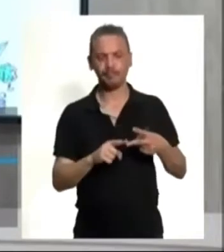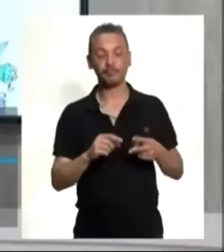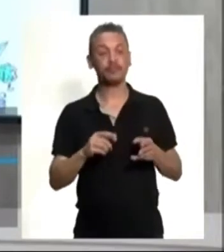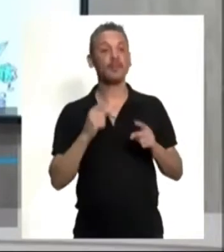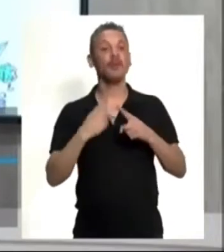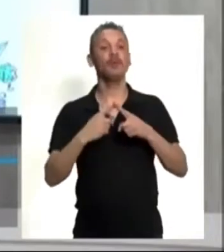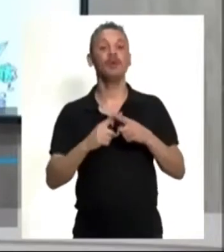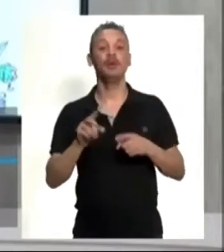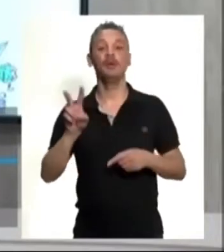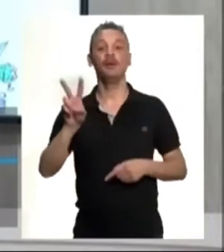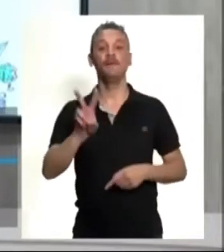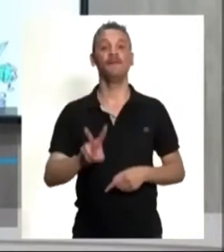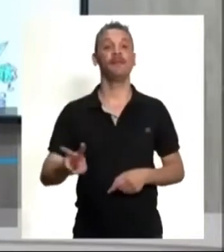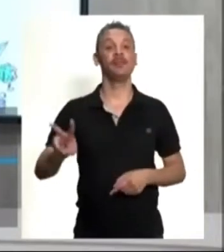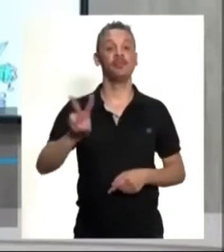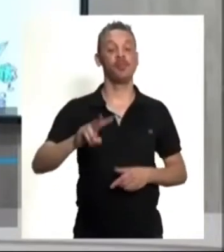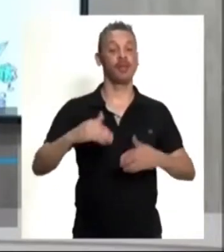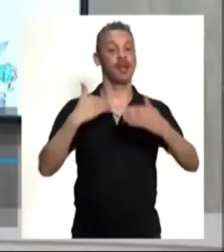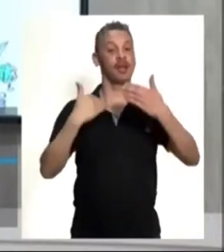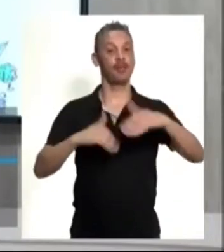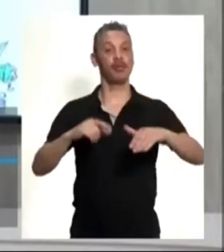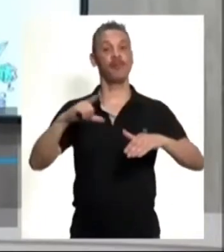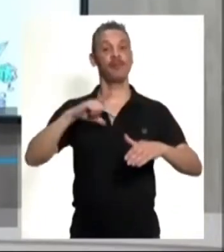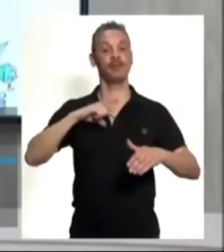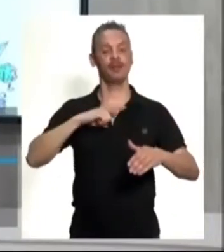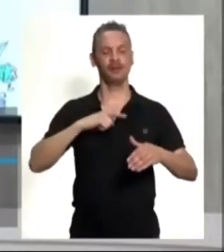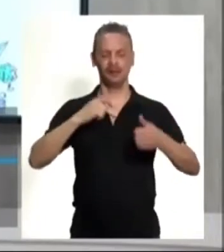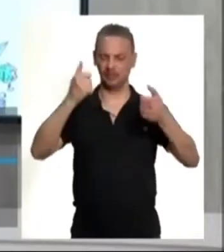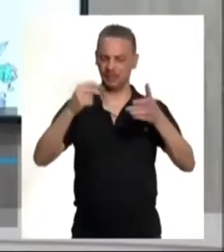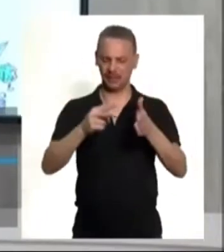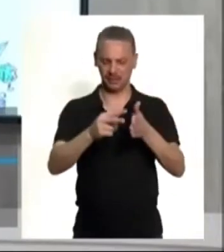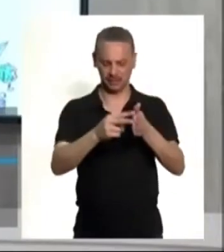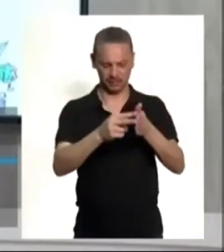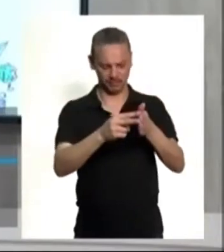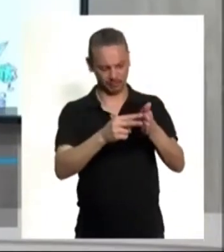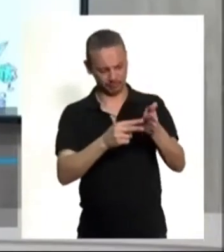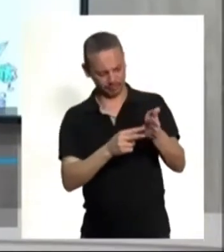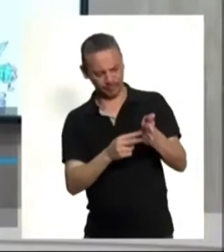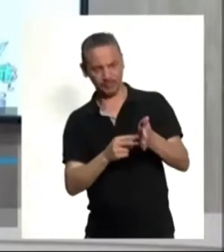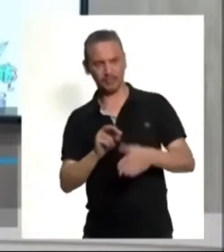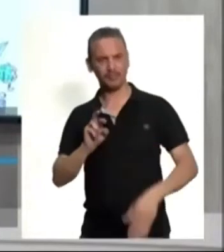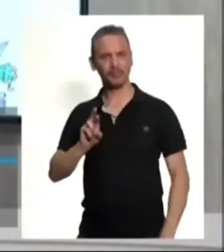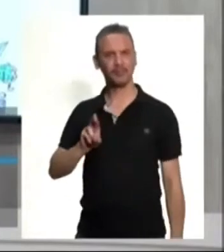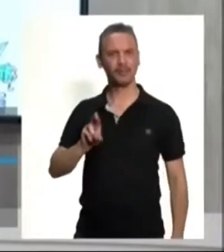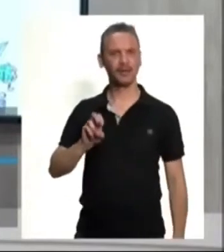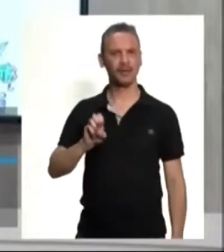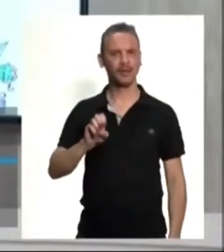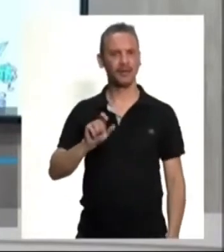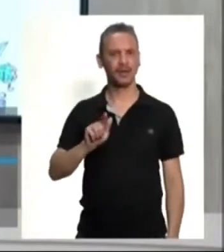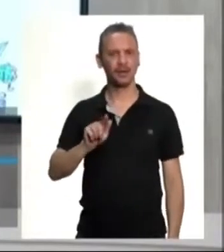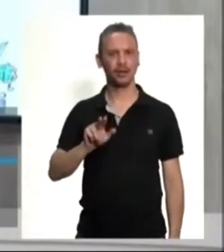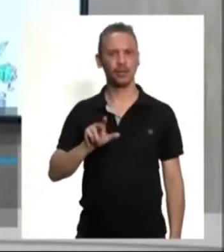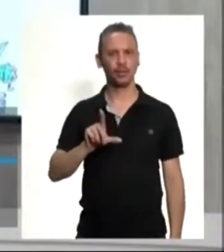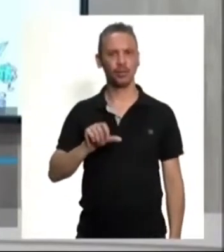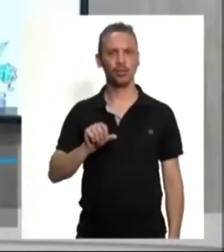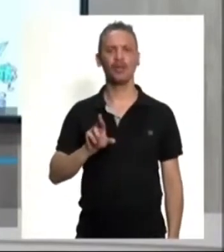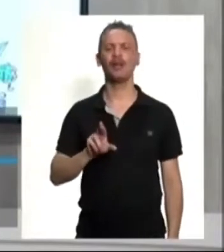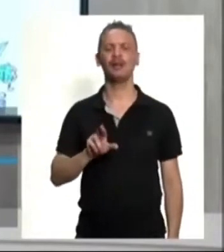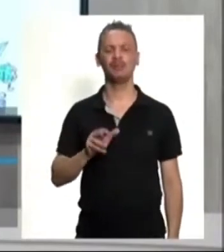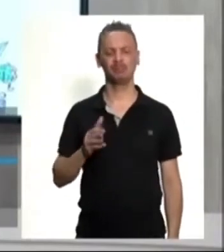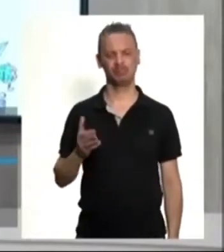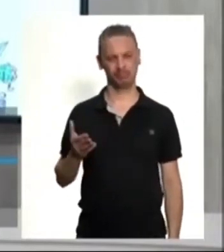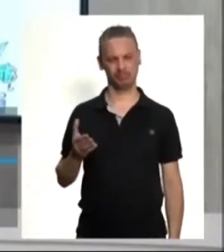vão falar com a gente sobre prisma regular. E aí vem uma definição. O que é um prisma regular? O que é,